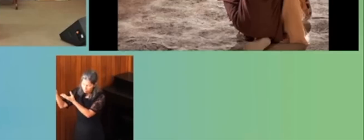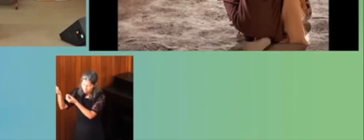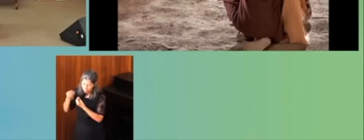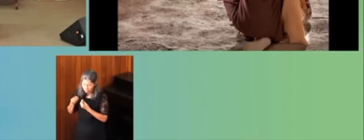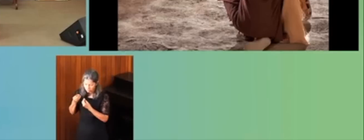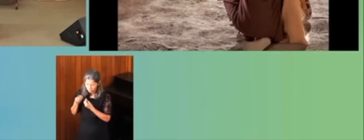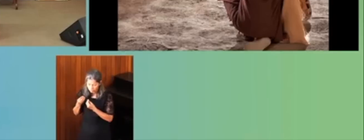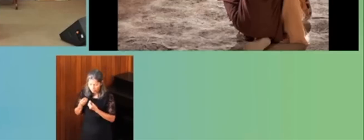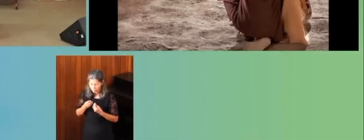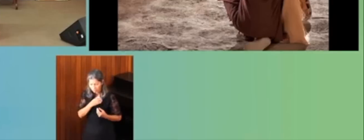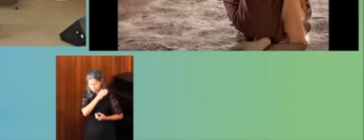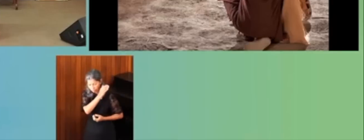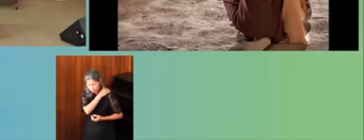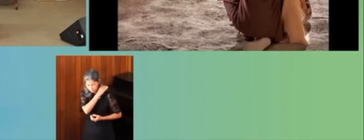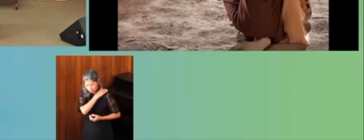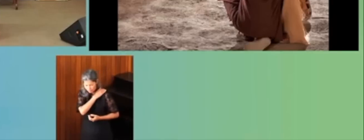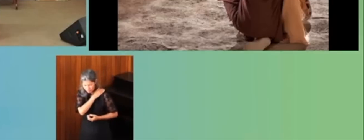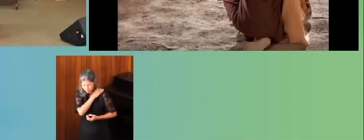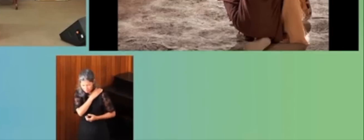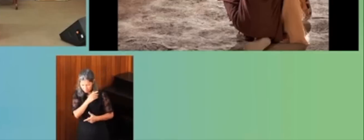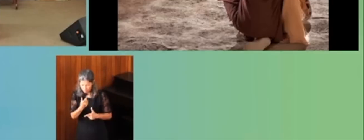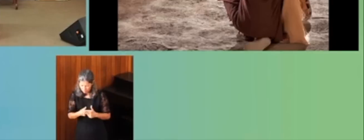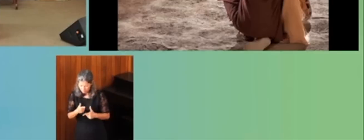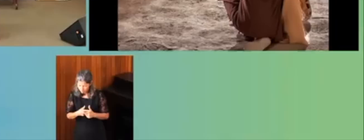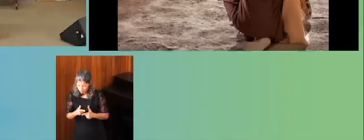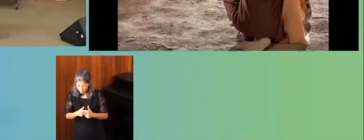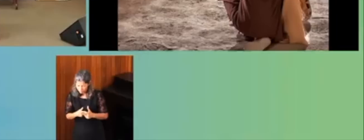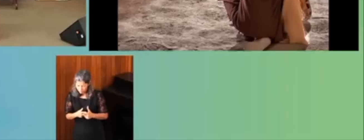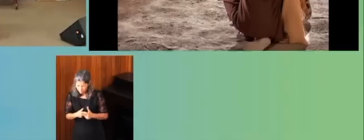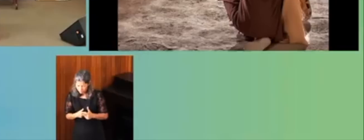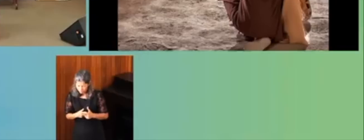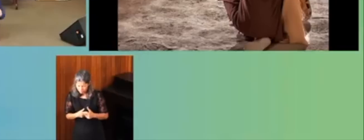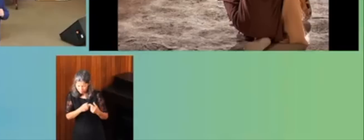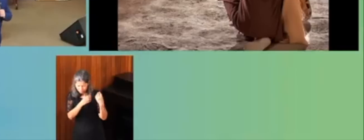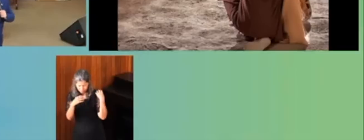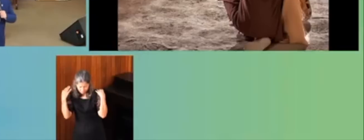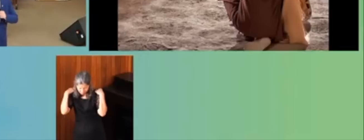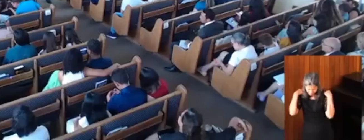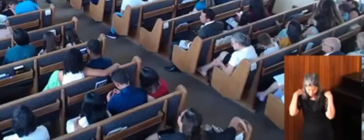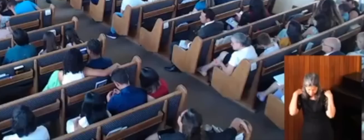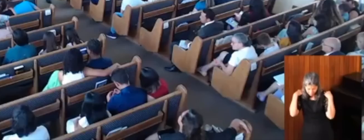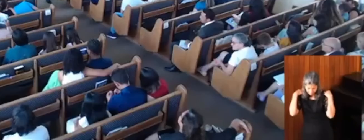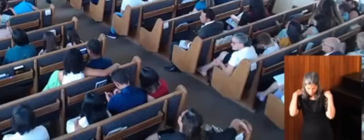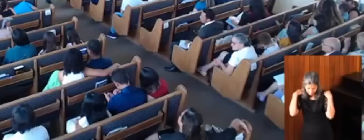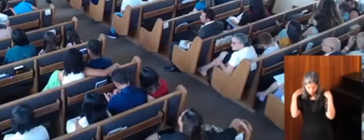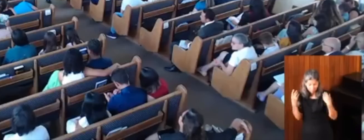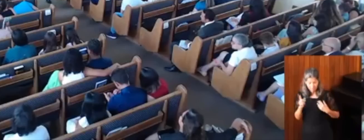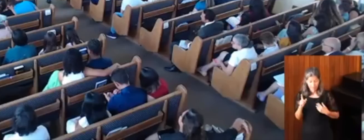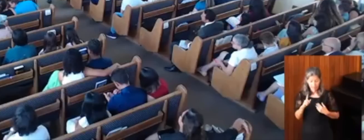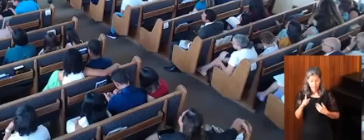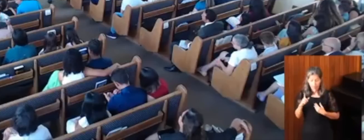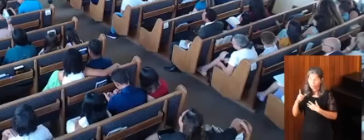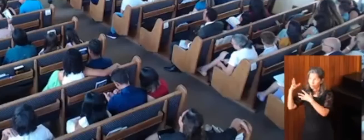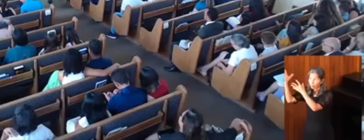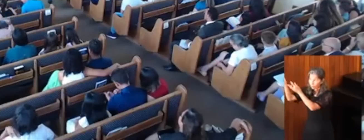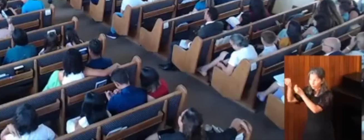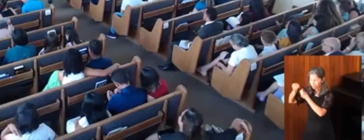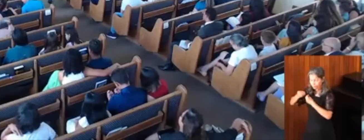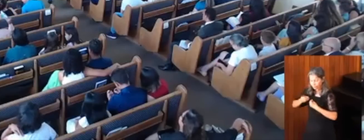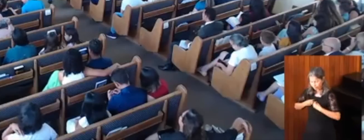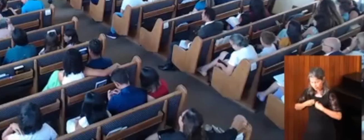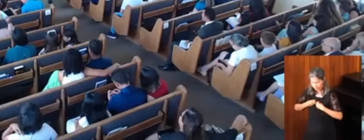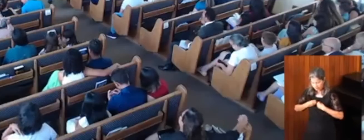leve. Não tem jeito, na vida você vai ter que levar algum jugo. Jugo é aquela canga, né, que se coloca sobre os bois